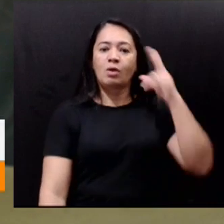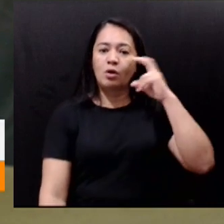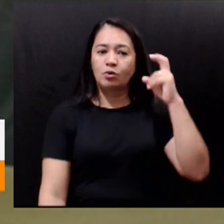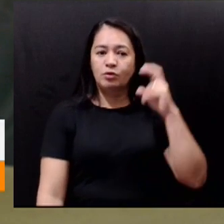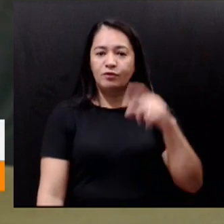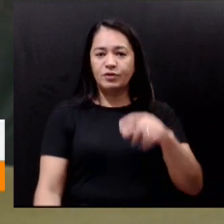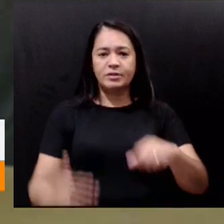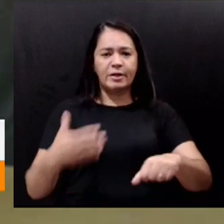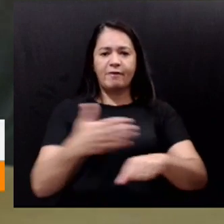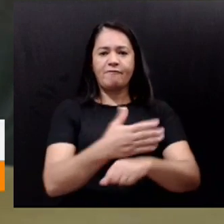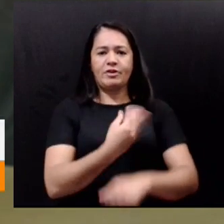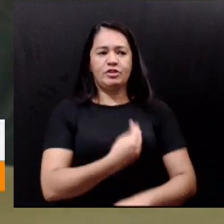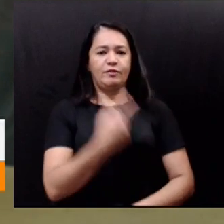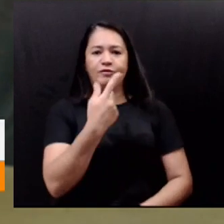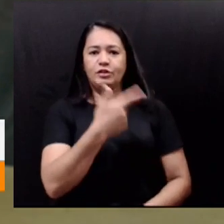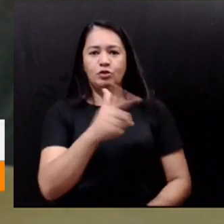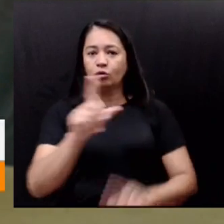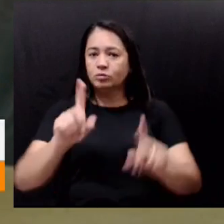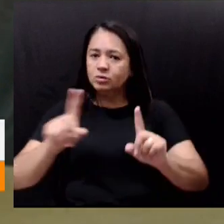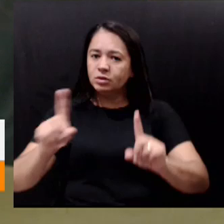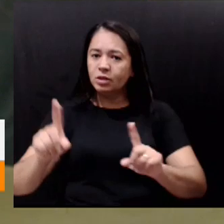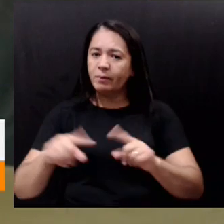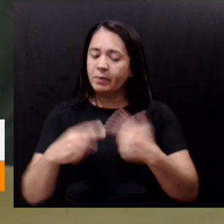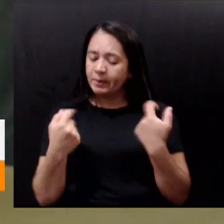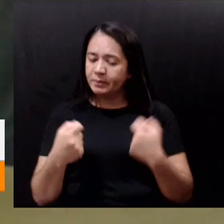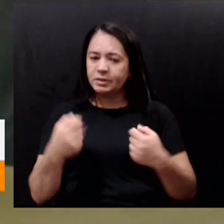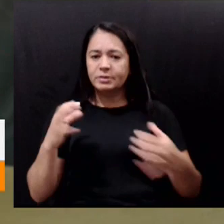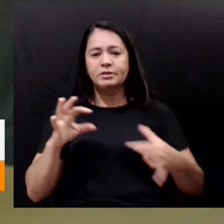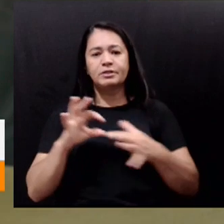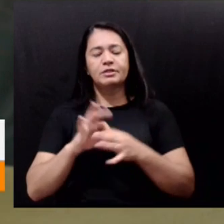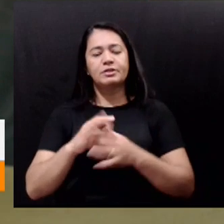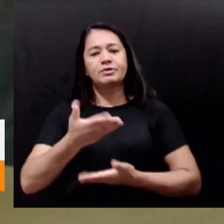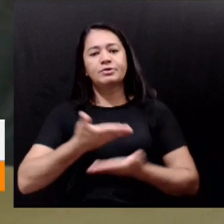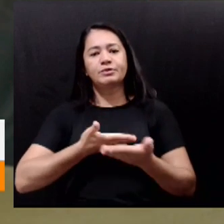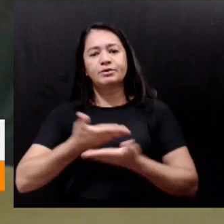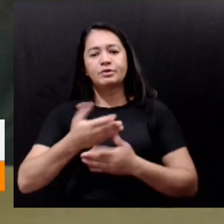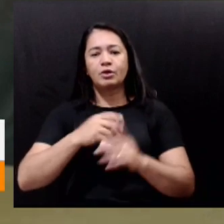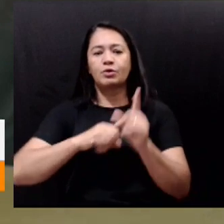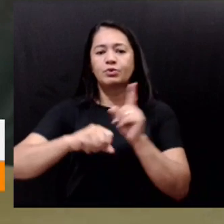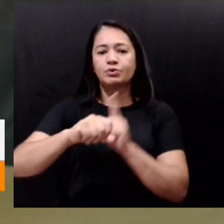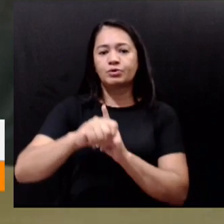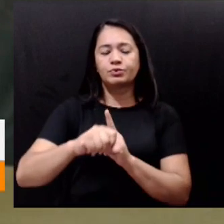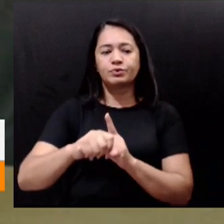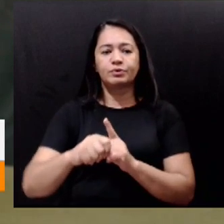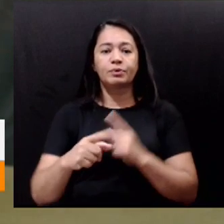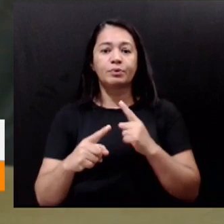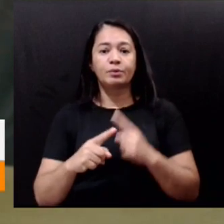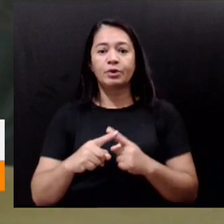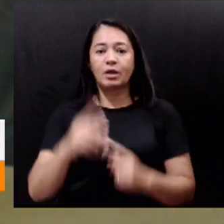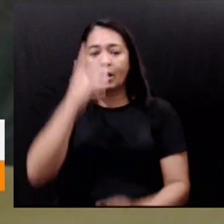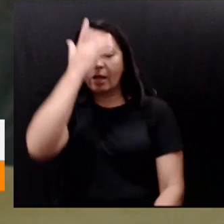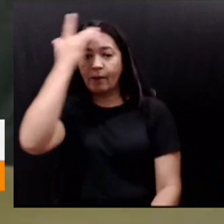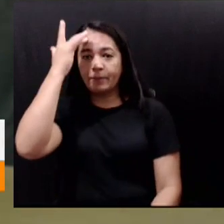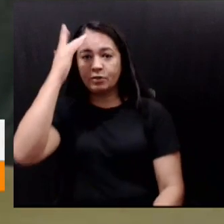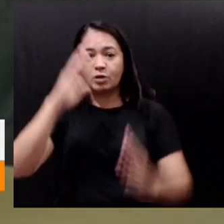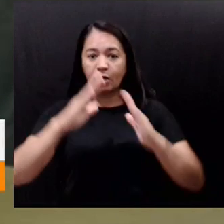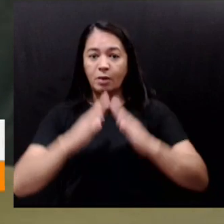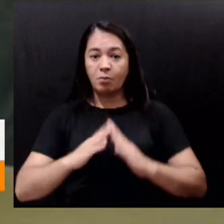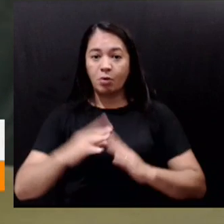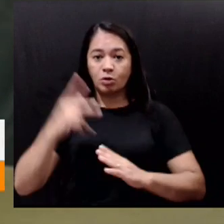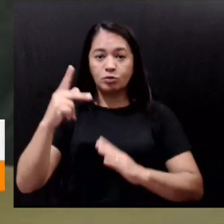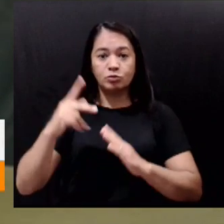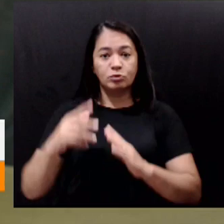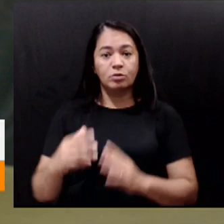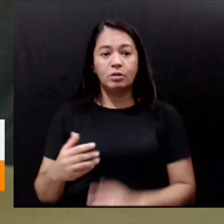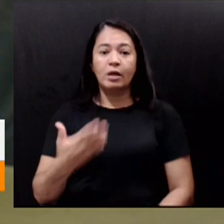outro, mas você precisa, sim, compartilhar e socializar, porque a pessoa que mora do seu lado pode ser seu melhor amigo, né?